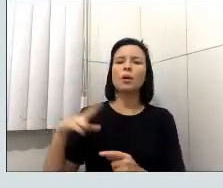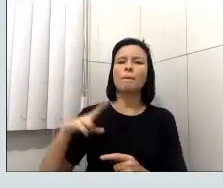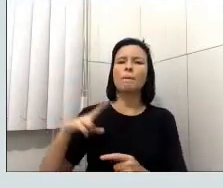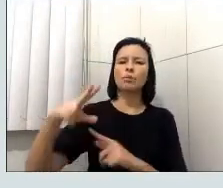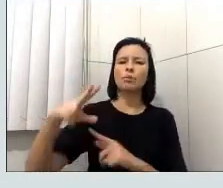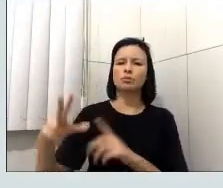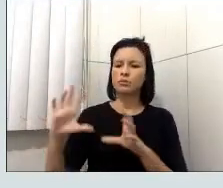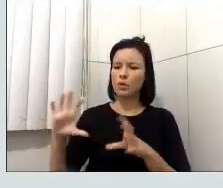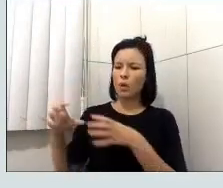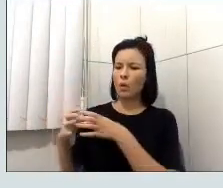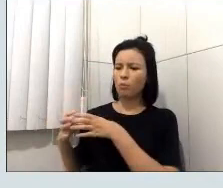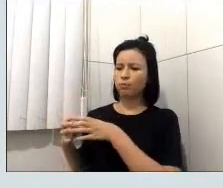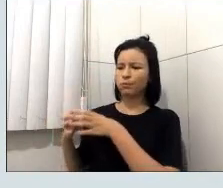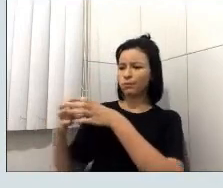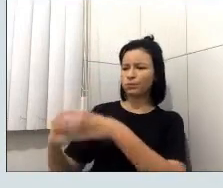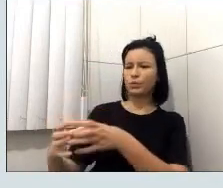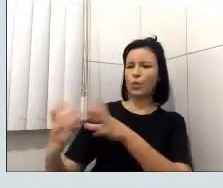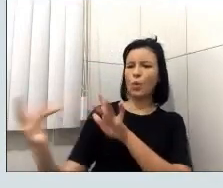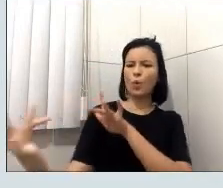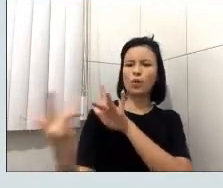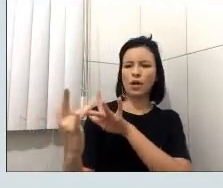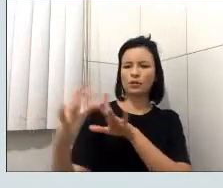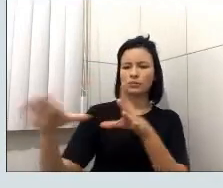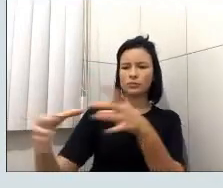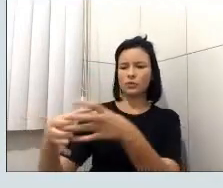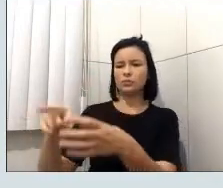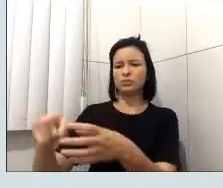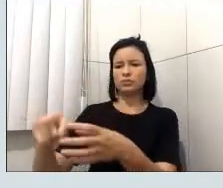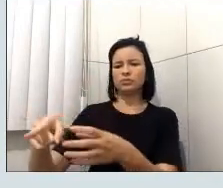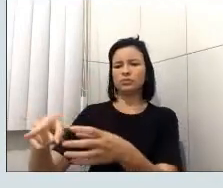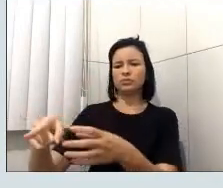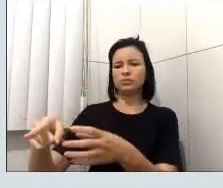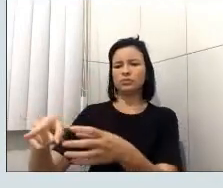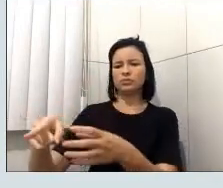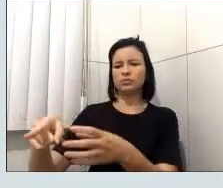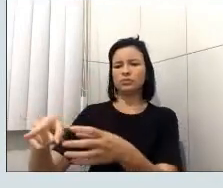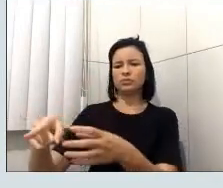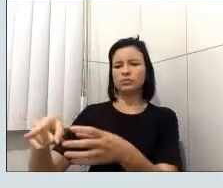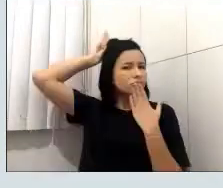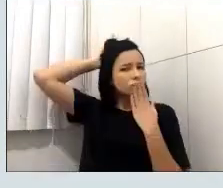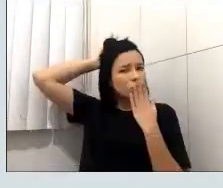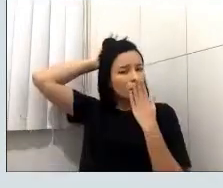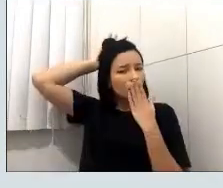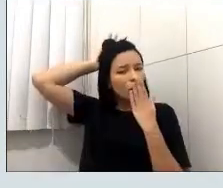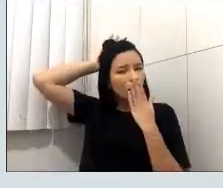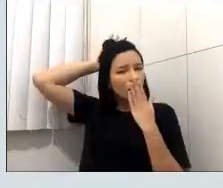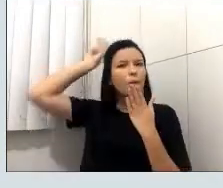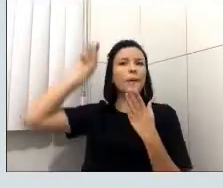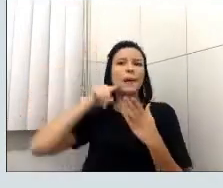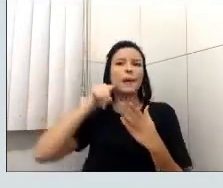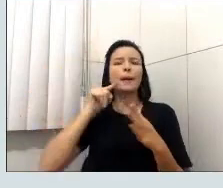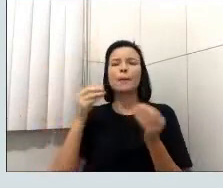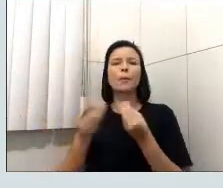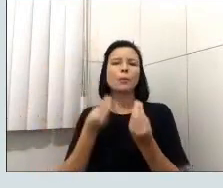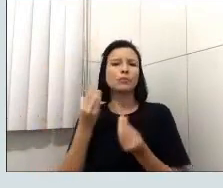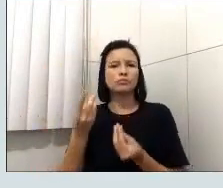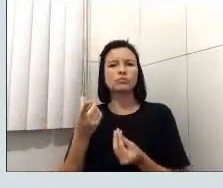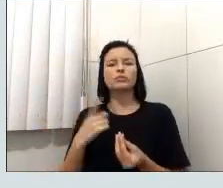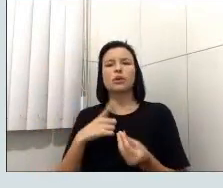povos indígenas, vai entender que só tiveram contato com esses povos chamados de